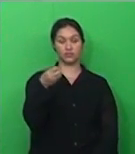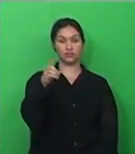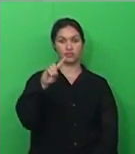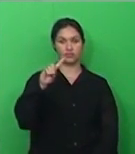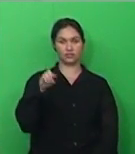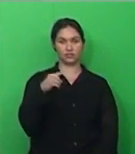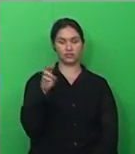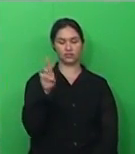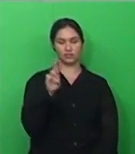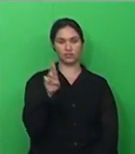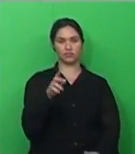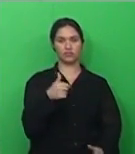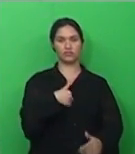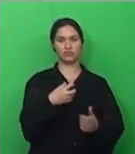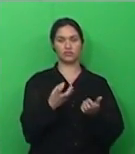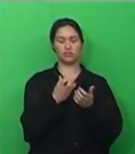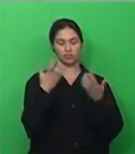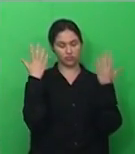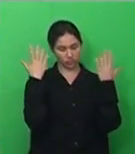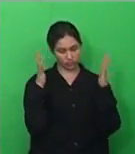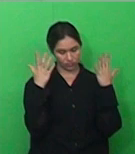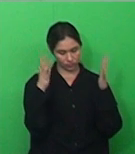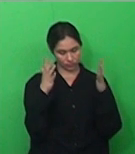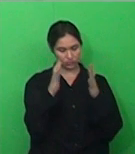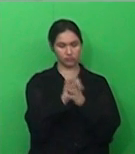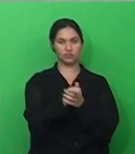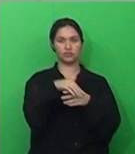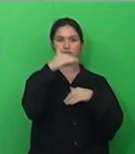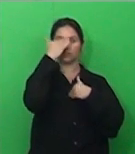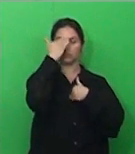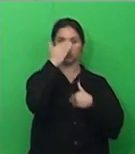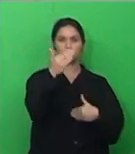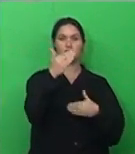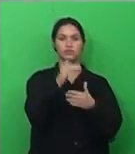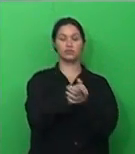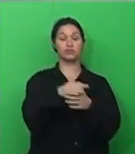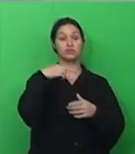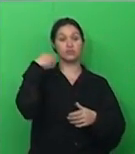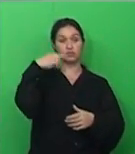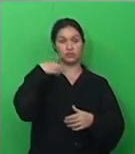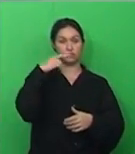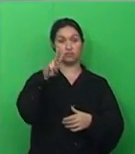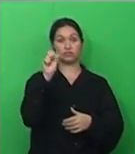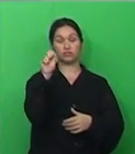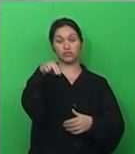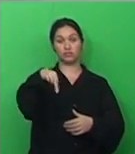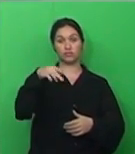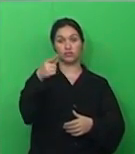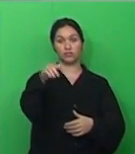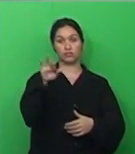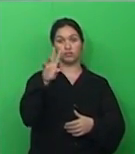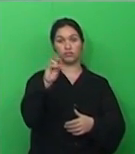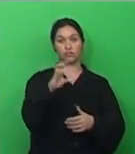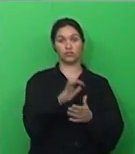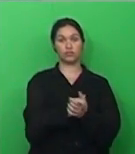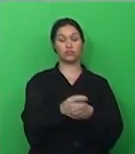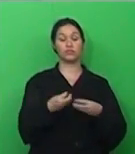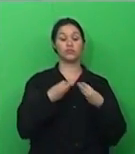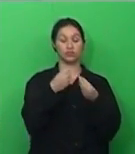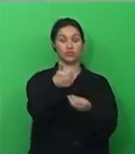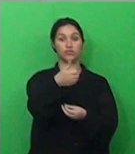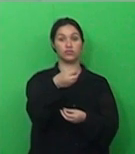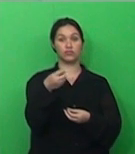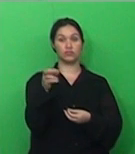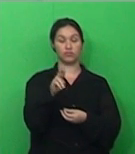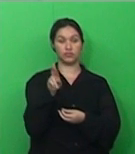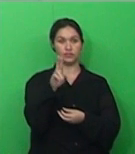veio. Então, eu quero registrar os meus cumprimentos, meu agradecimento ao deputado Luiz Fernando Vampiro, que liberou 100 mil reais para o ambulatório de ferida. Na